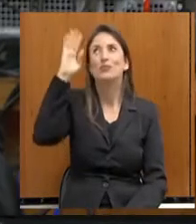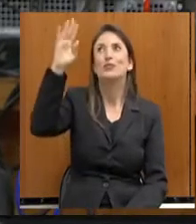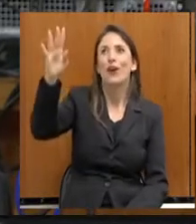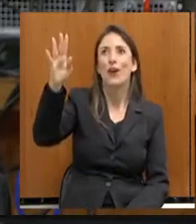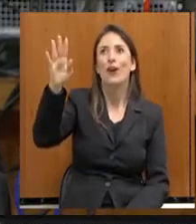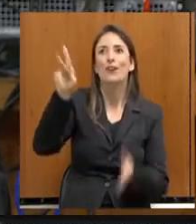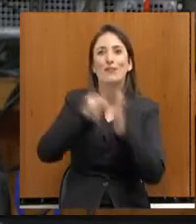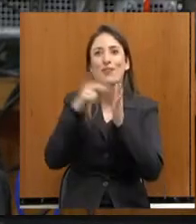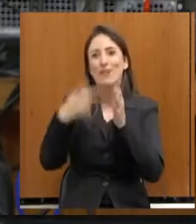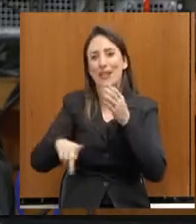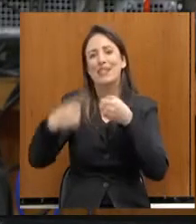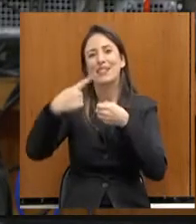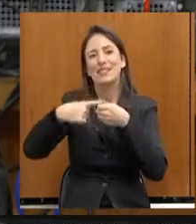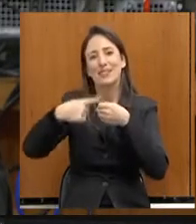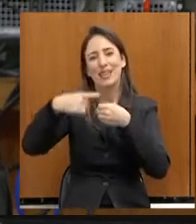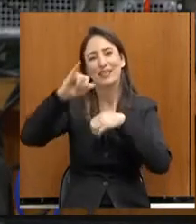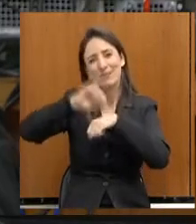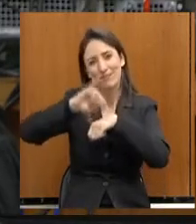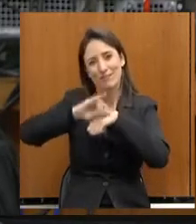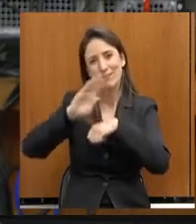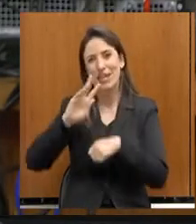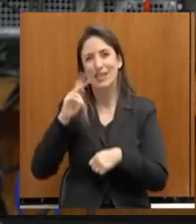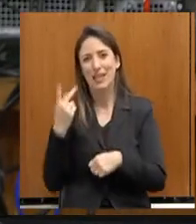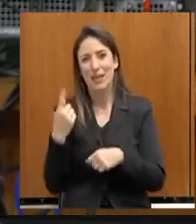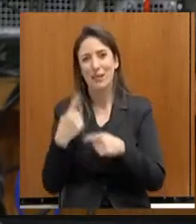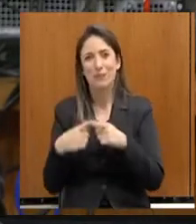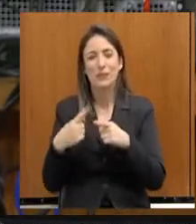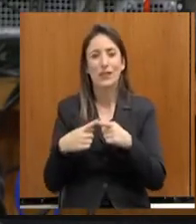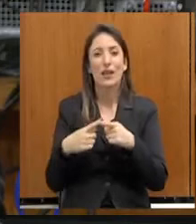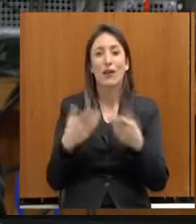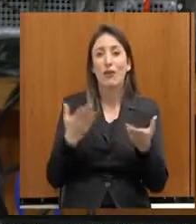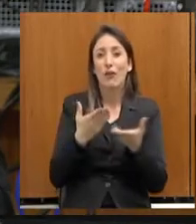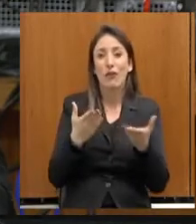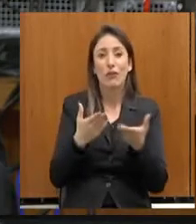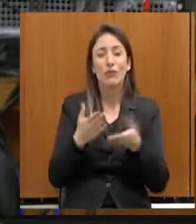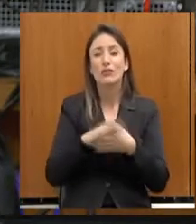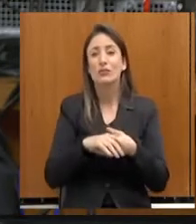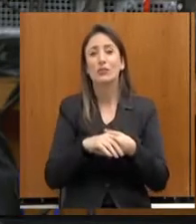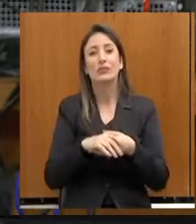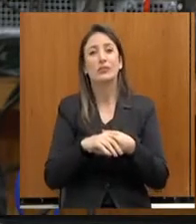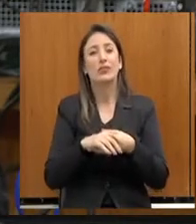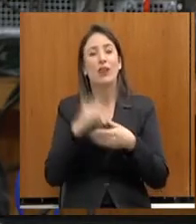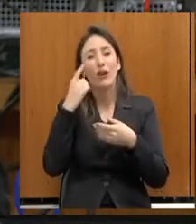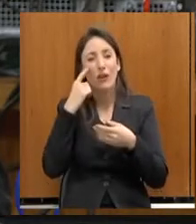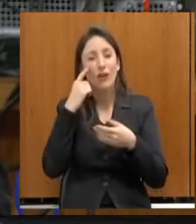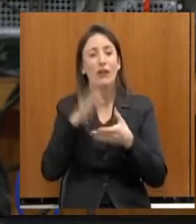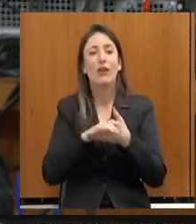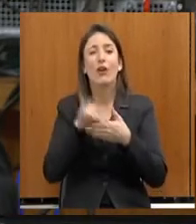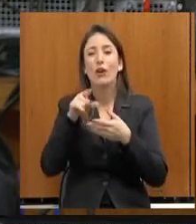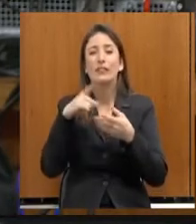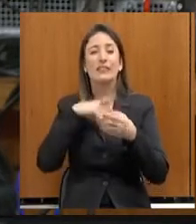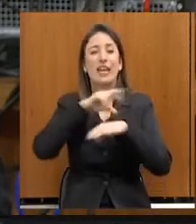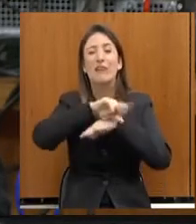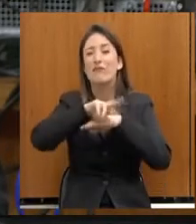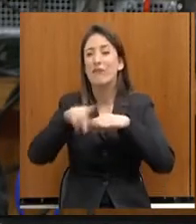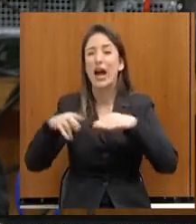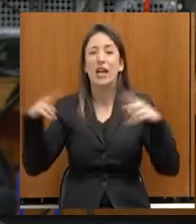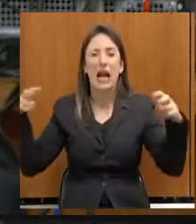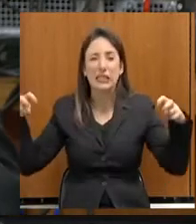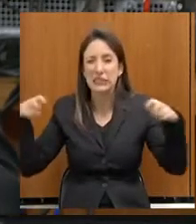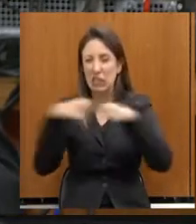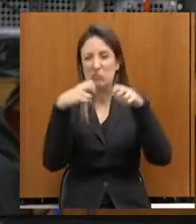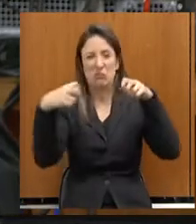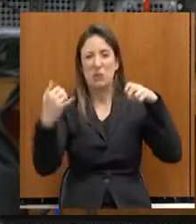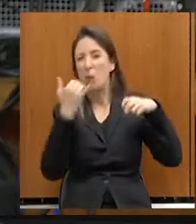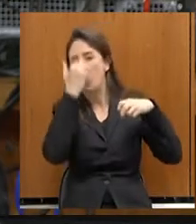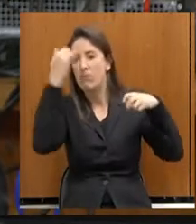praticamente produz uma Brumadinho por ano hoje os acidentes é que originam